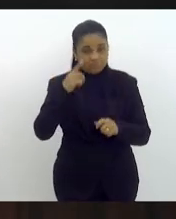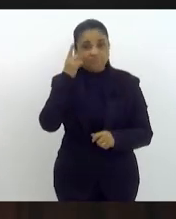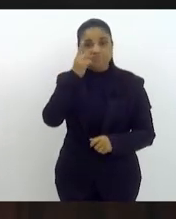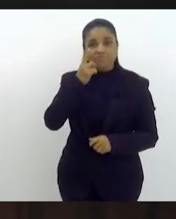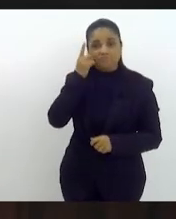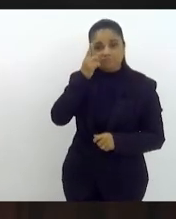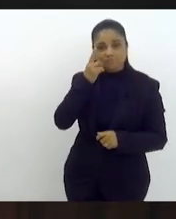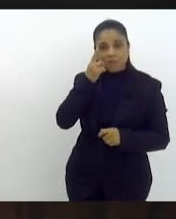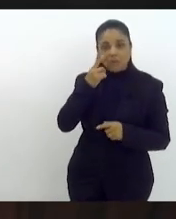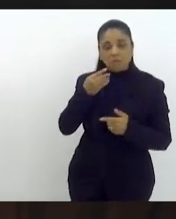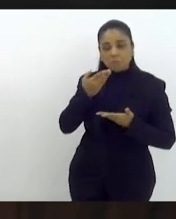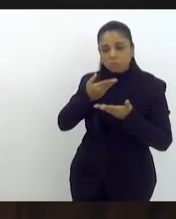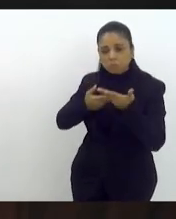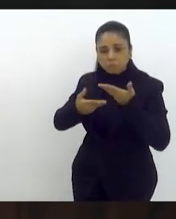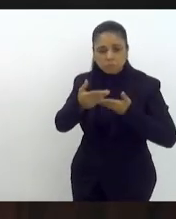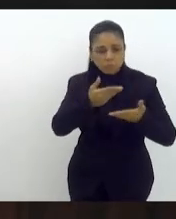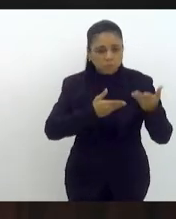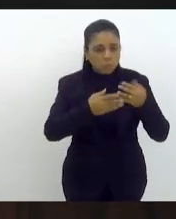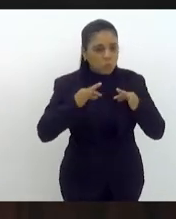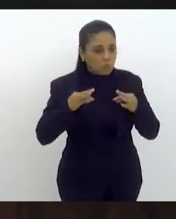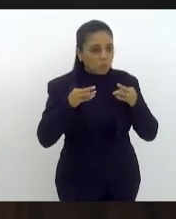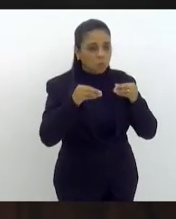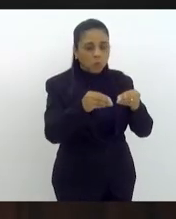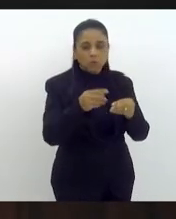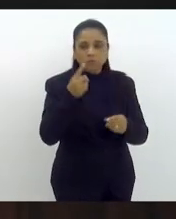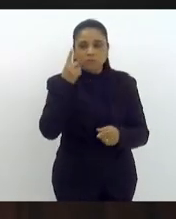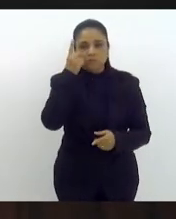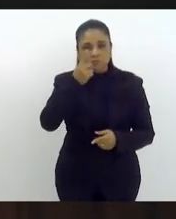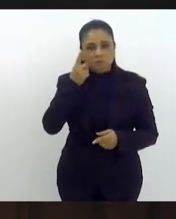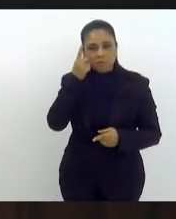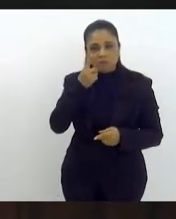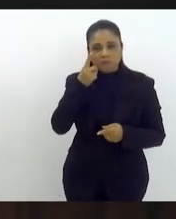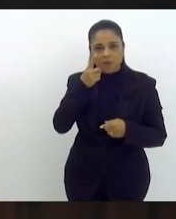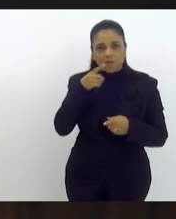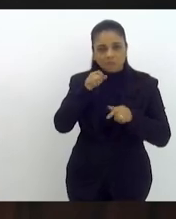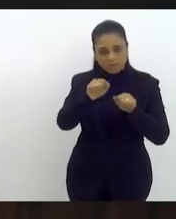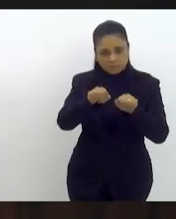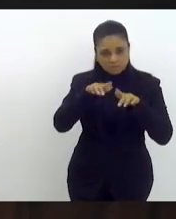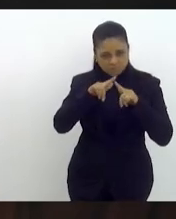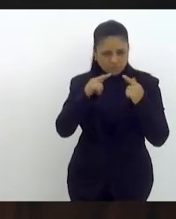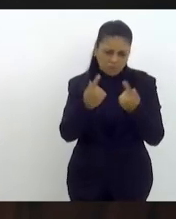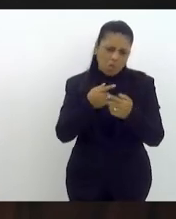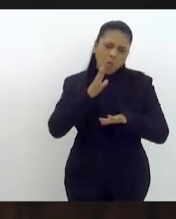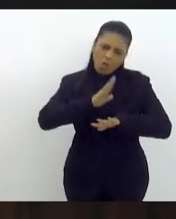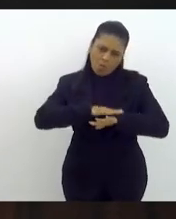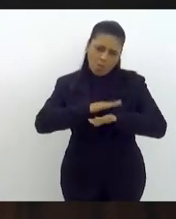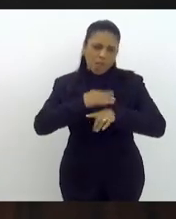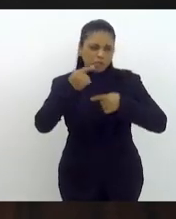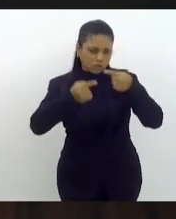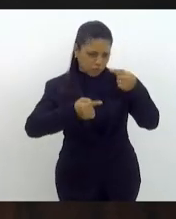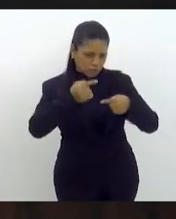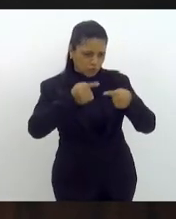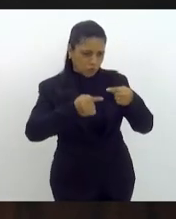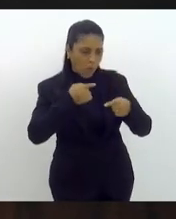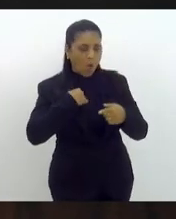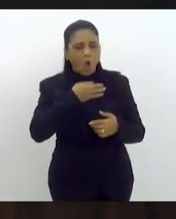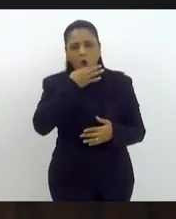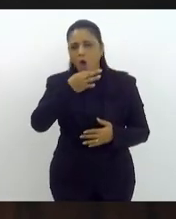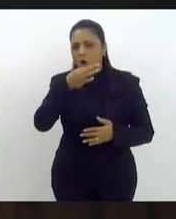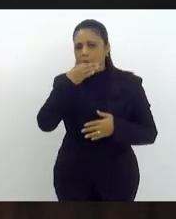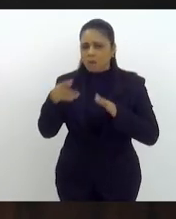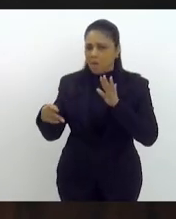com todos os deputados dessa casa óbvio que na hora da discussão em Plenário é cada um tem a sua posição